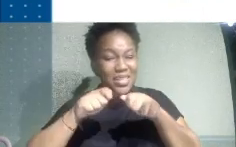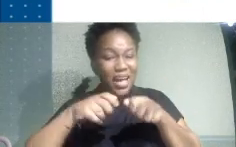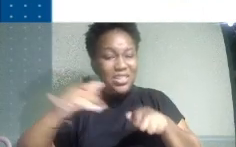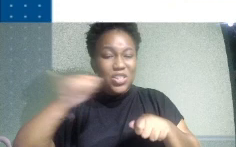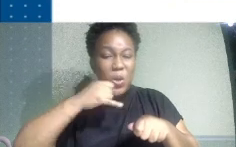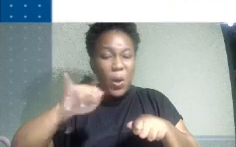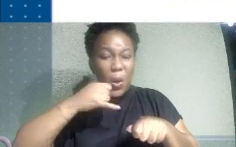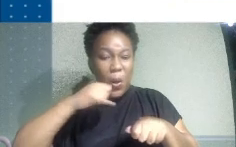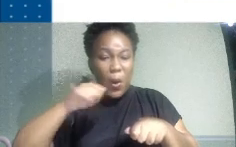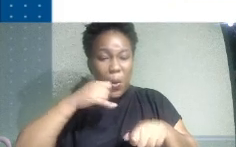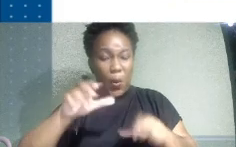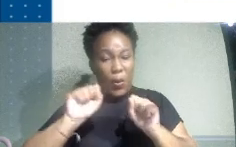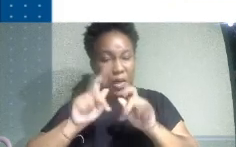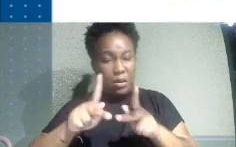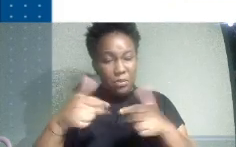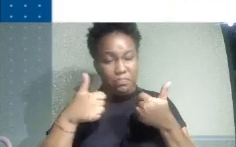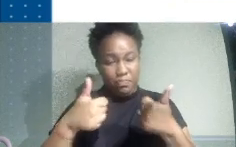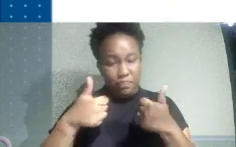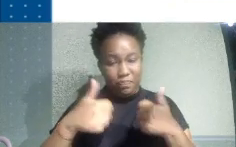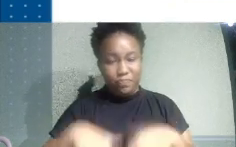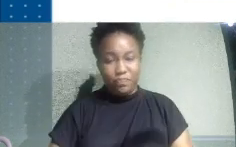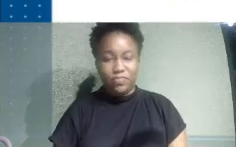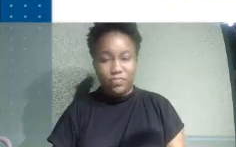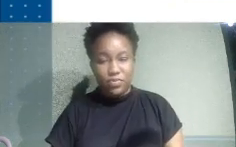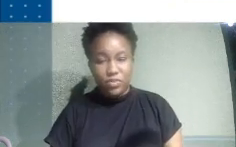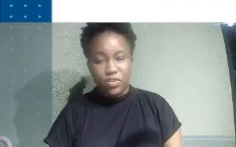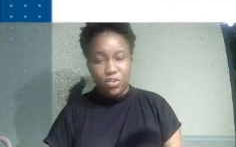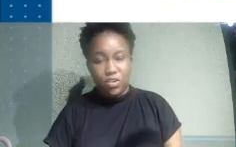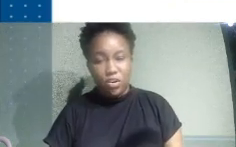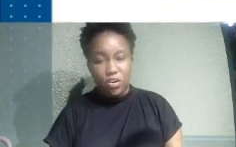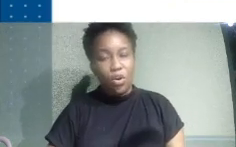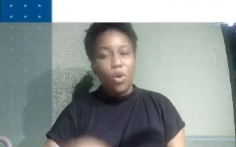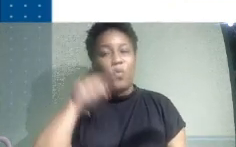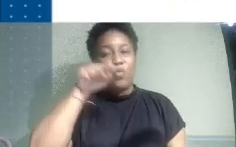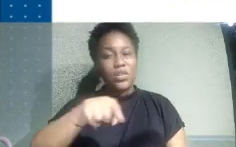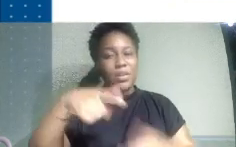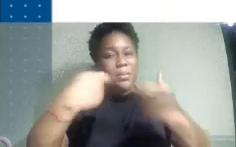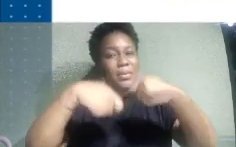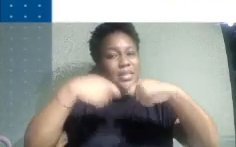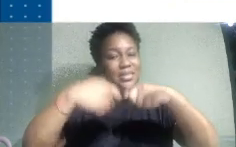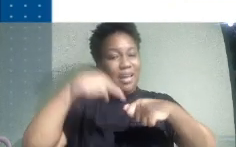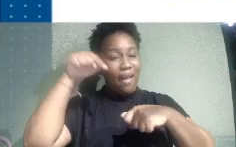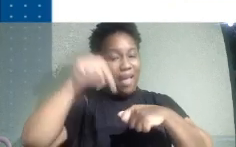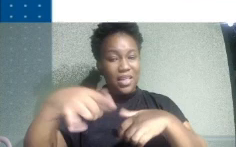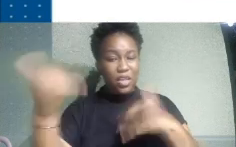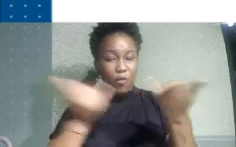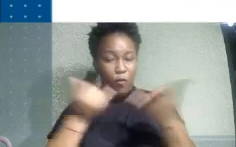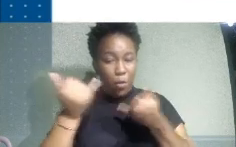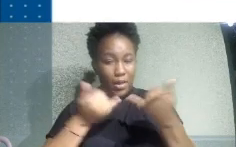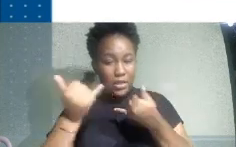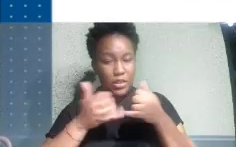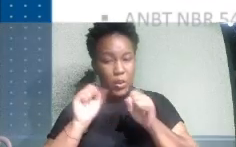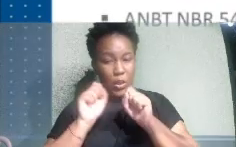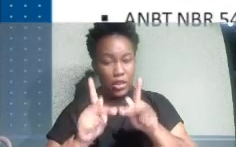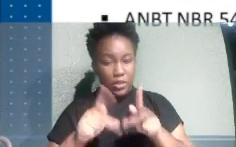aspas. Beleza? Então, para determinar qual que é o diâmetro, você precisa dessas informações.